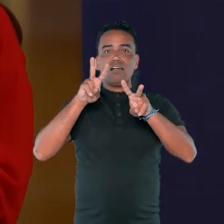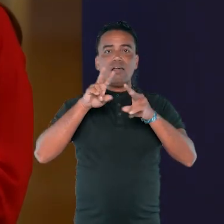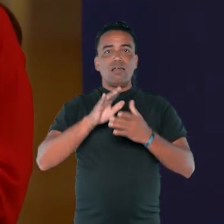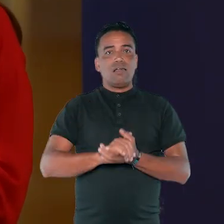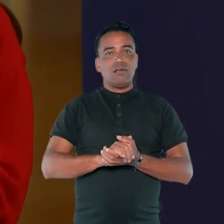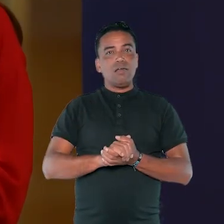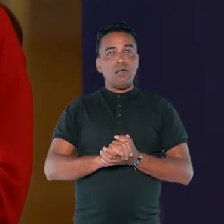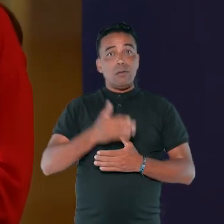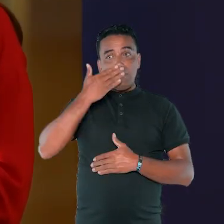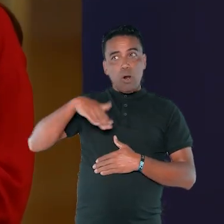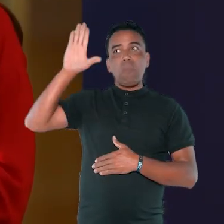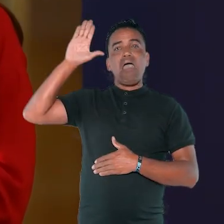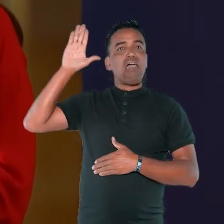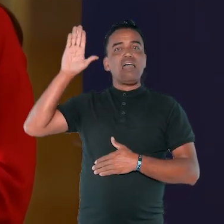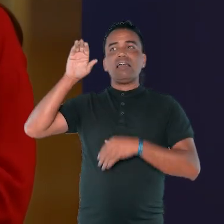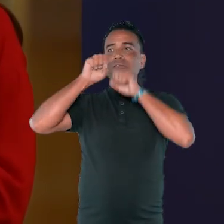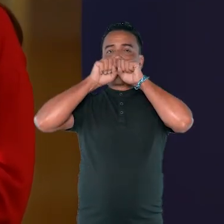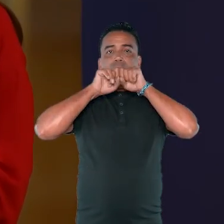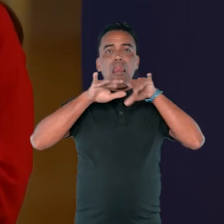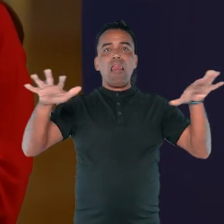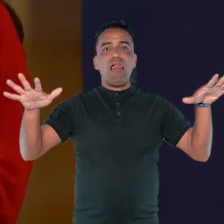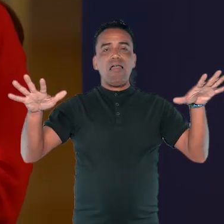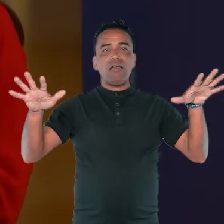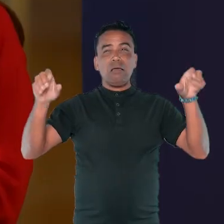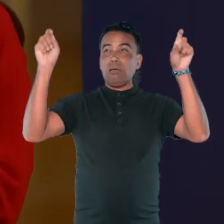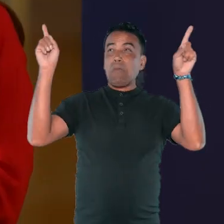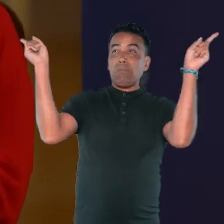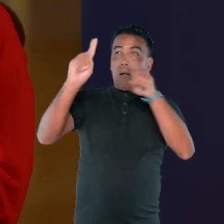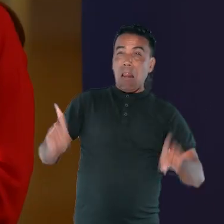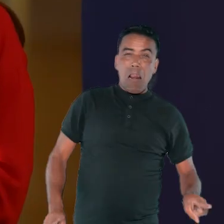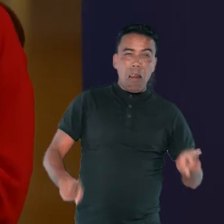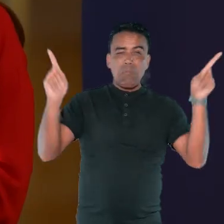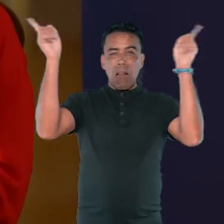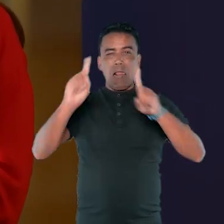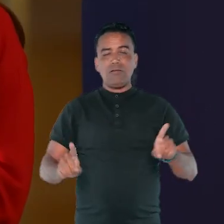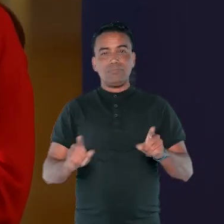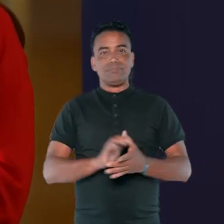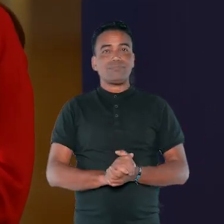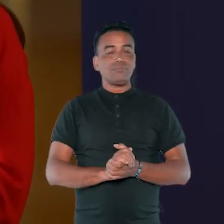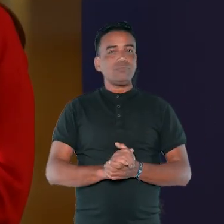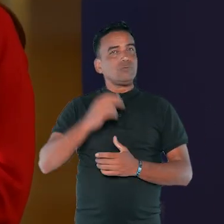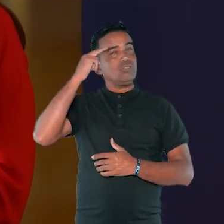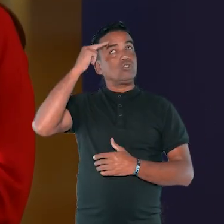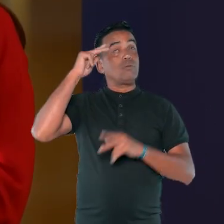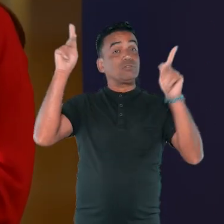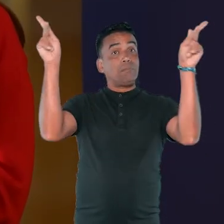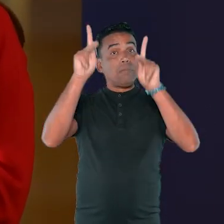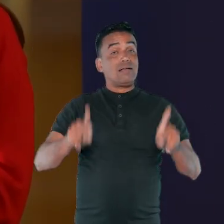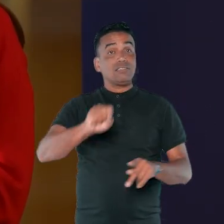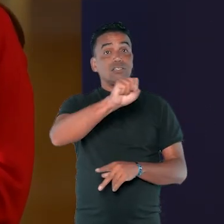e vento, com tempestades na boca. Sonhamos a paz da Suécia com suíças